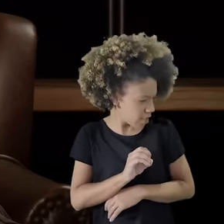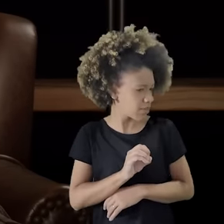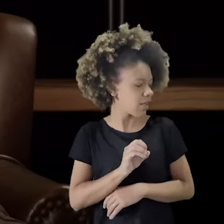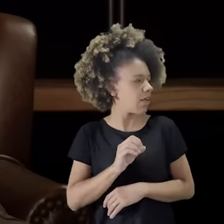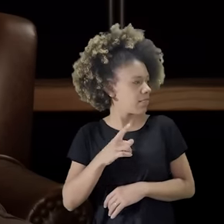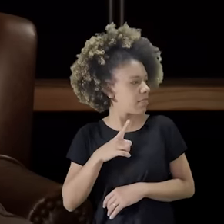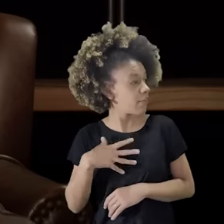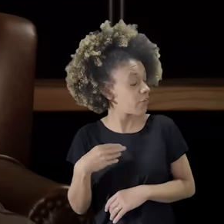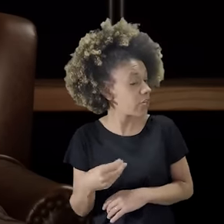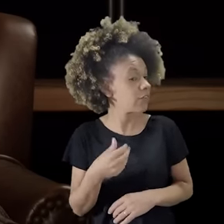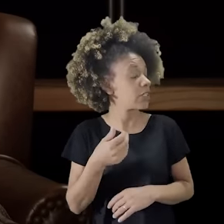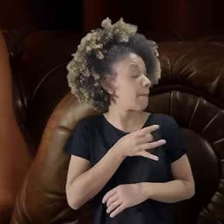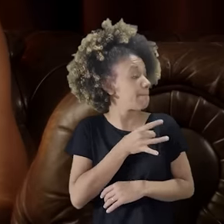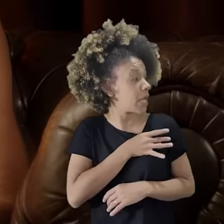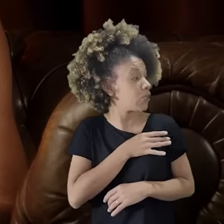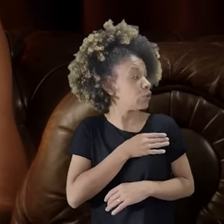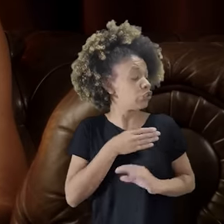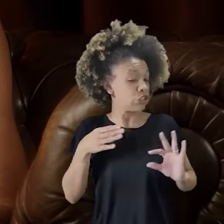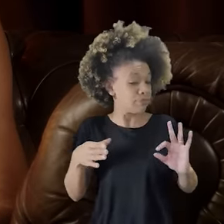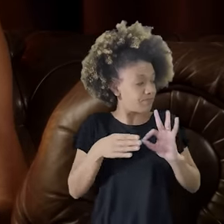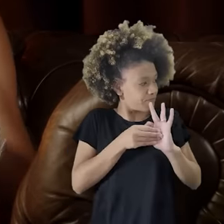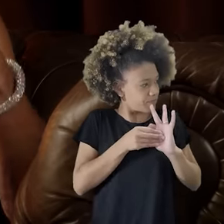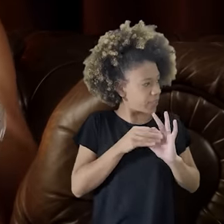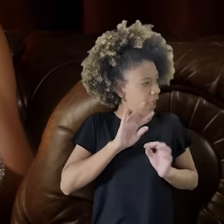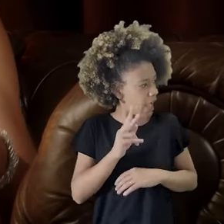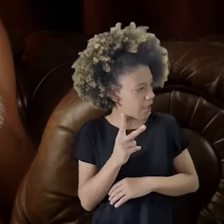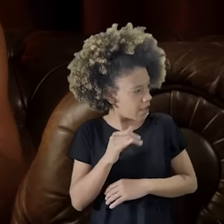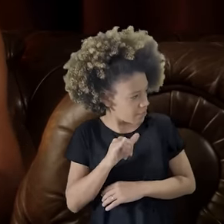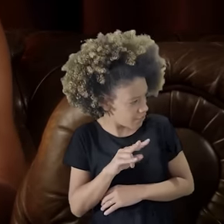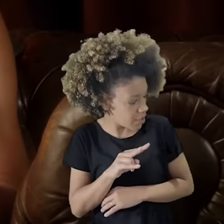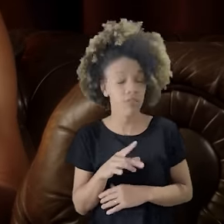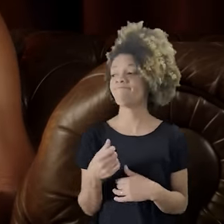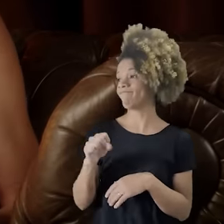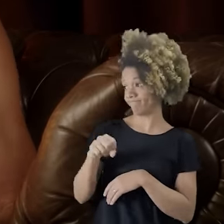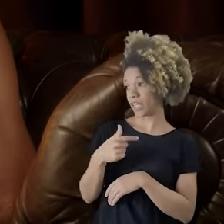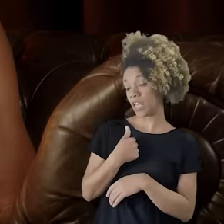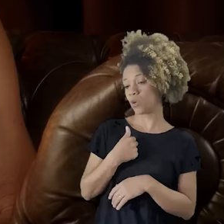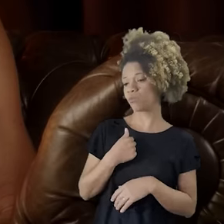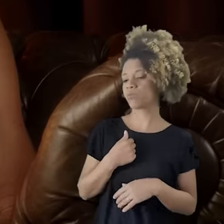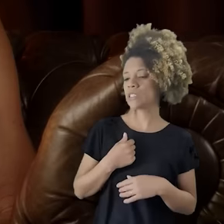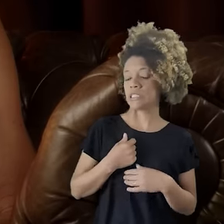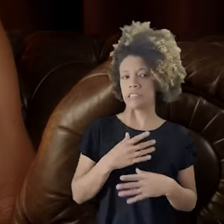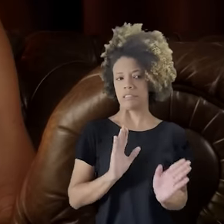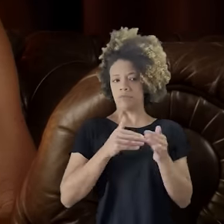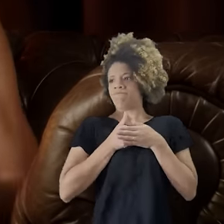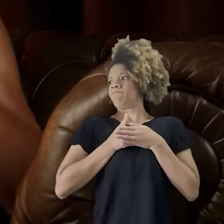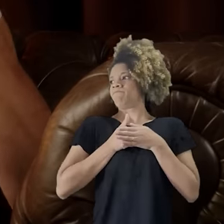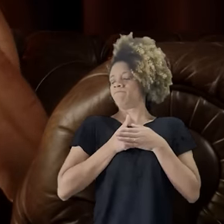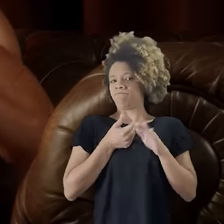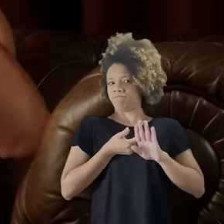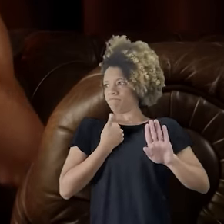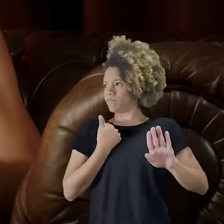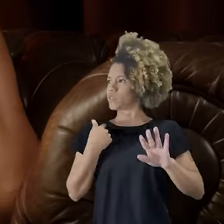você tava com medo do da da do HIV aí o o HIV eu fiquei entre ospectiva né peguei acabei ficando fechada